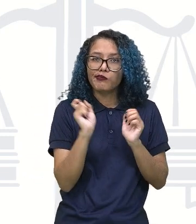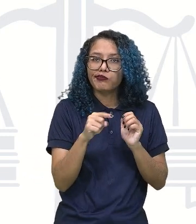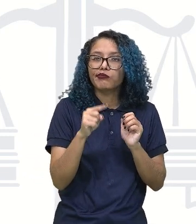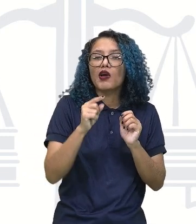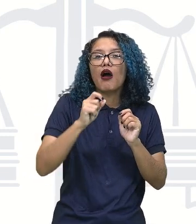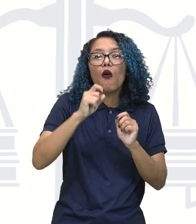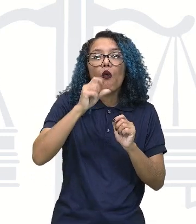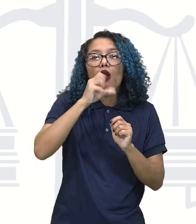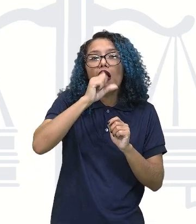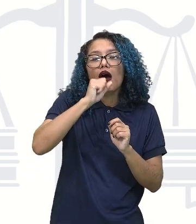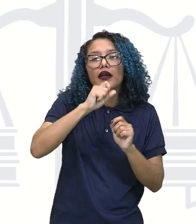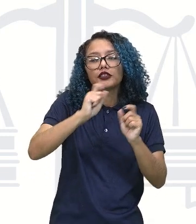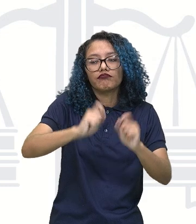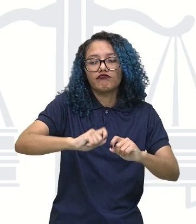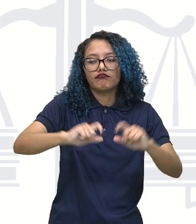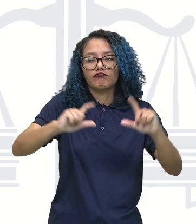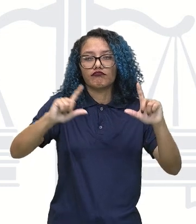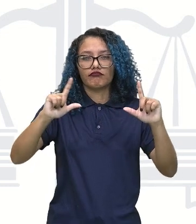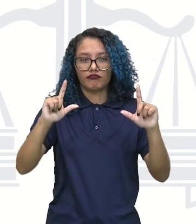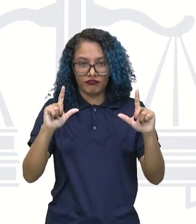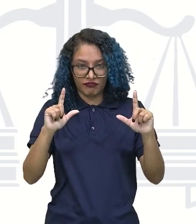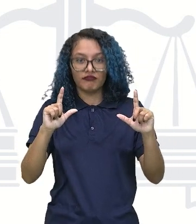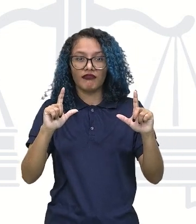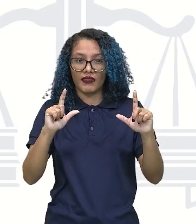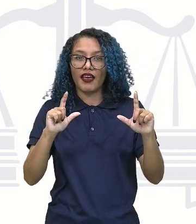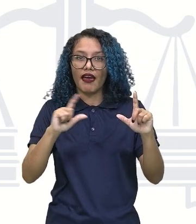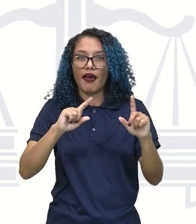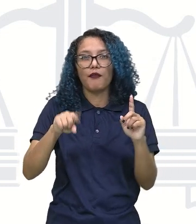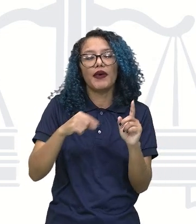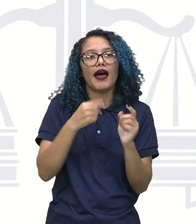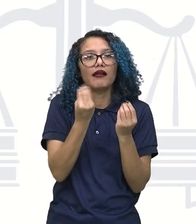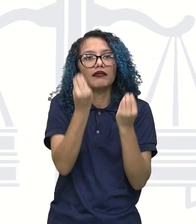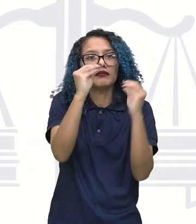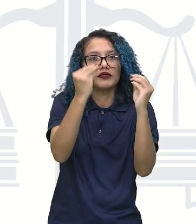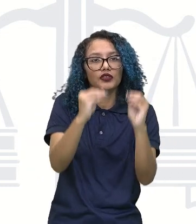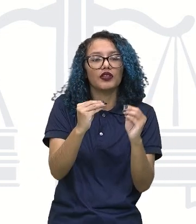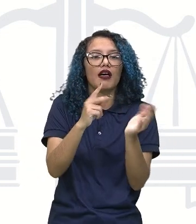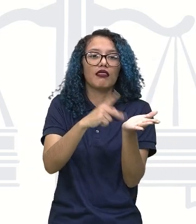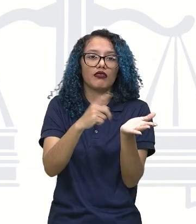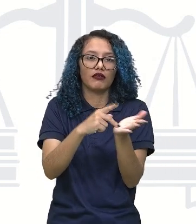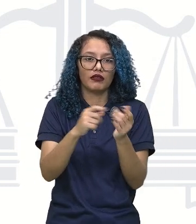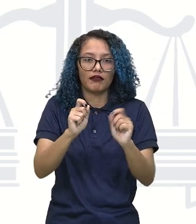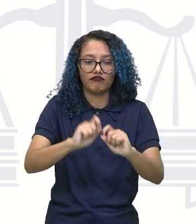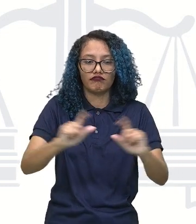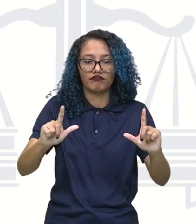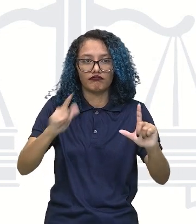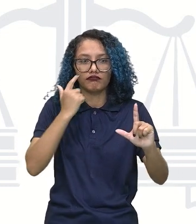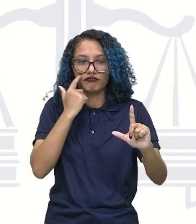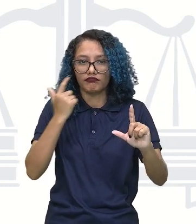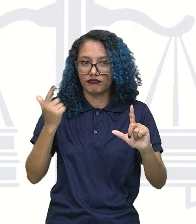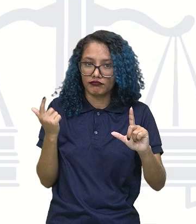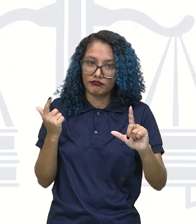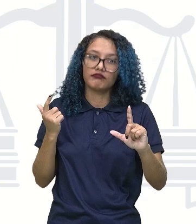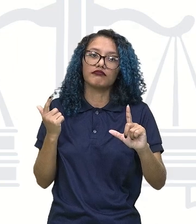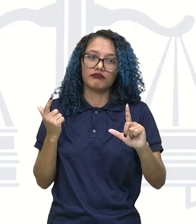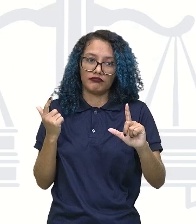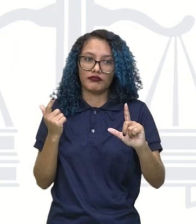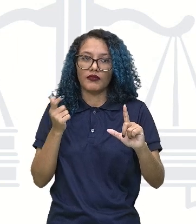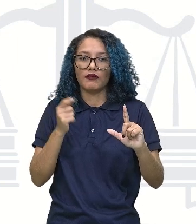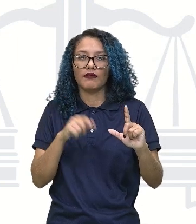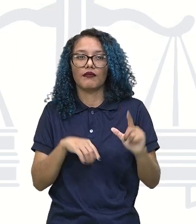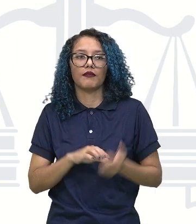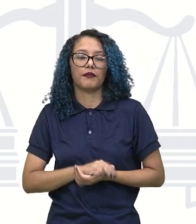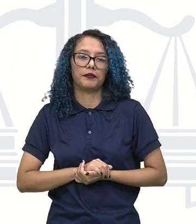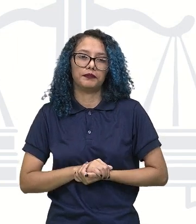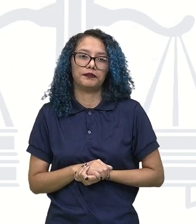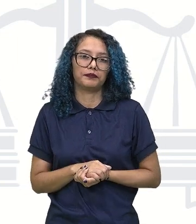em adicionar a nota e vai aparecer essa telinha aqui para vocês. Vocês vão visualizar a avaliação. Aqui, no caso,